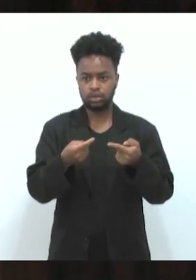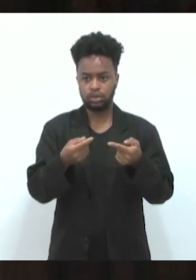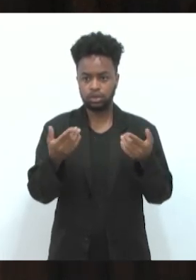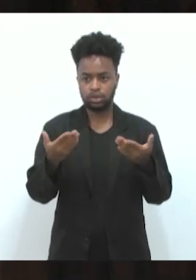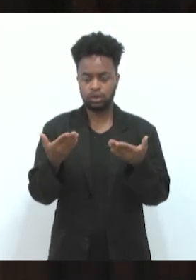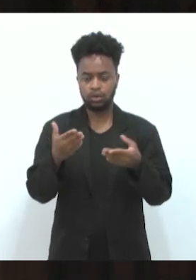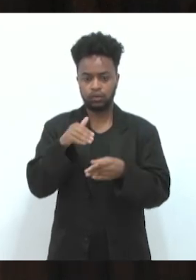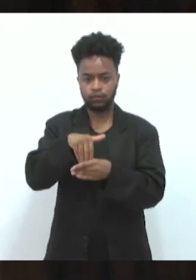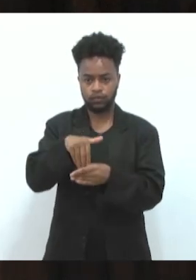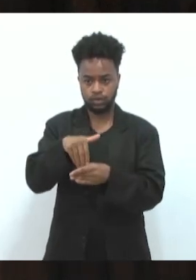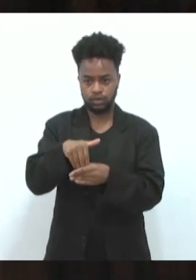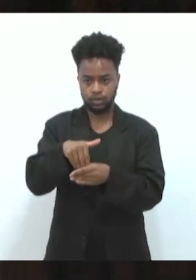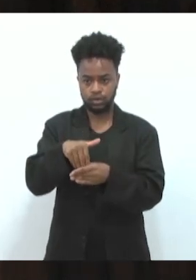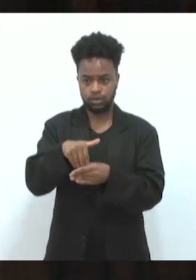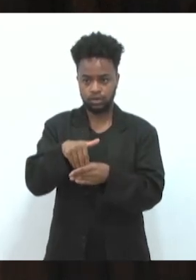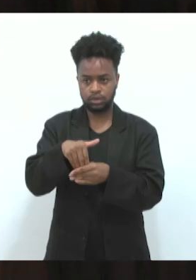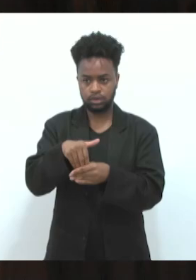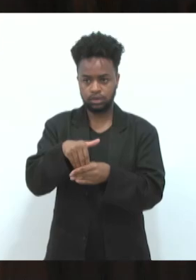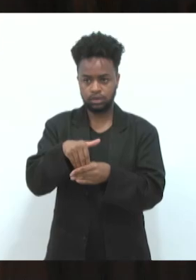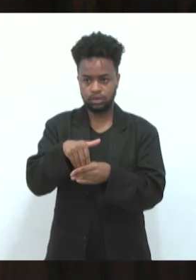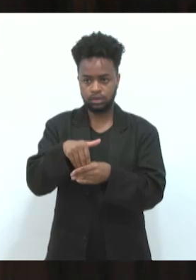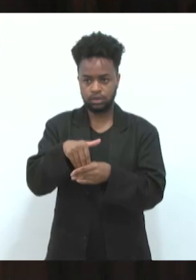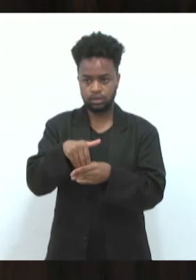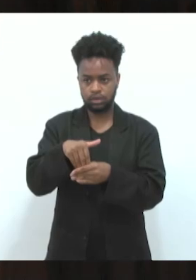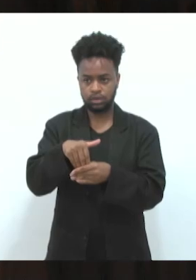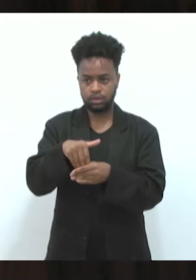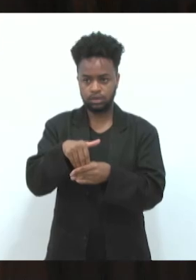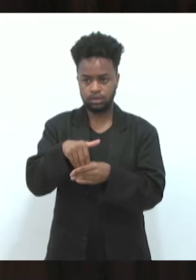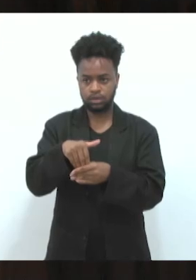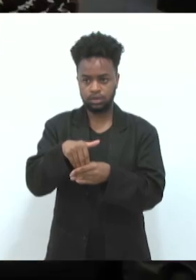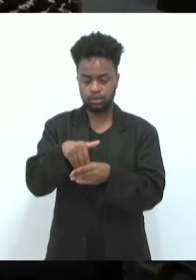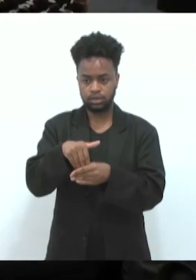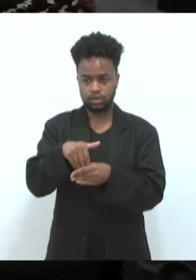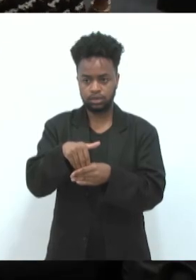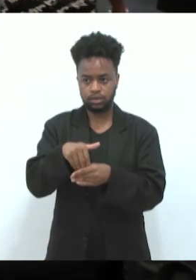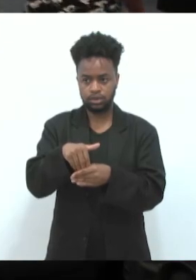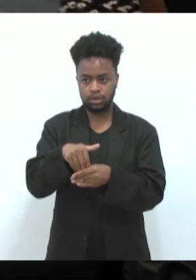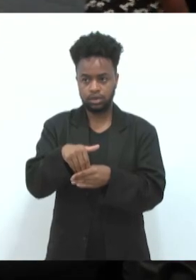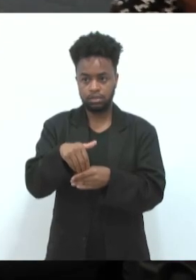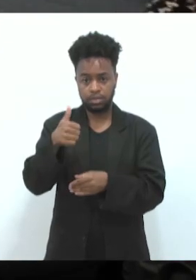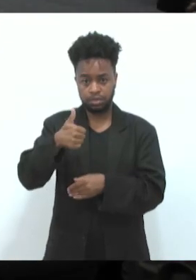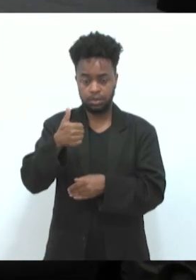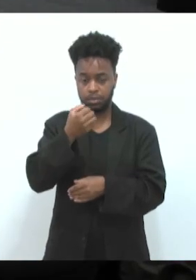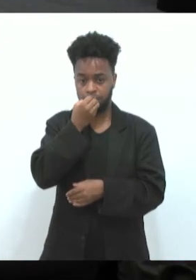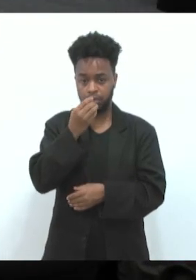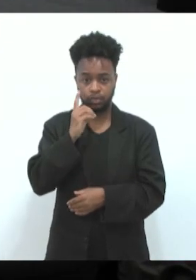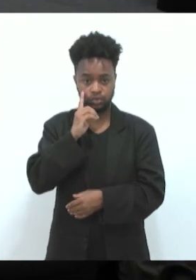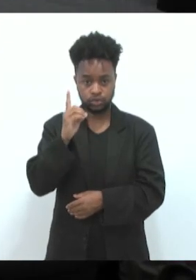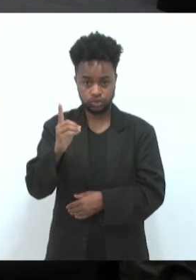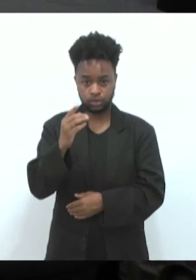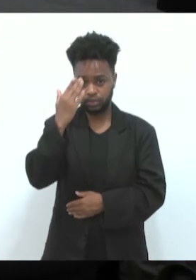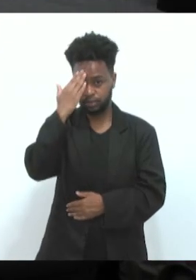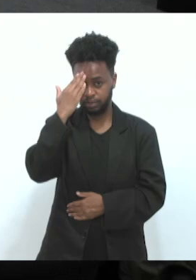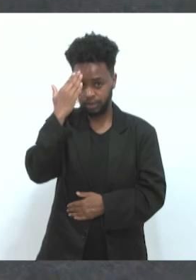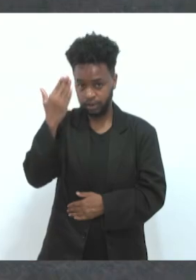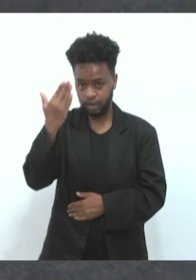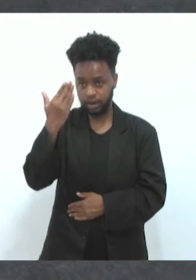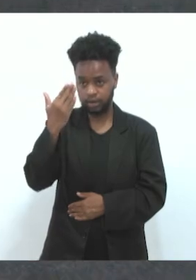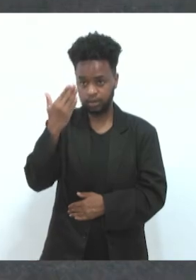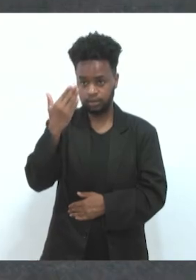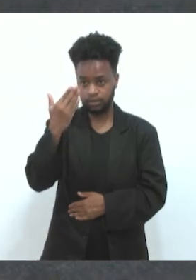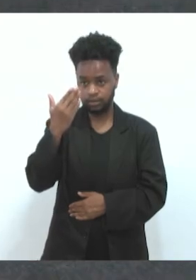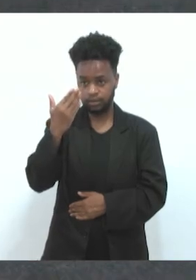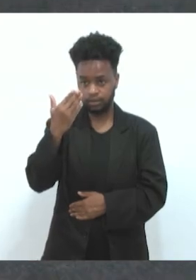votação. Eu gostaria de fazer, por favor, presidente. Primeiro, bom dia, muito obrigado pela palavra e